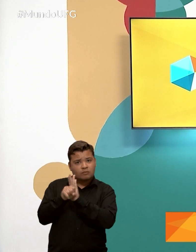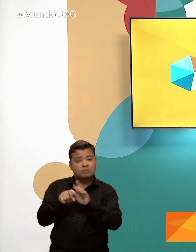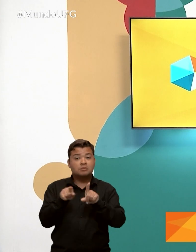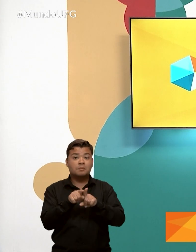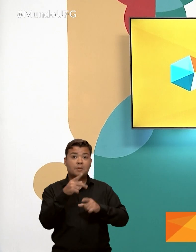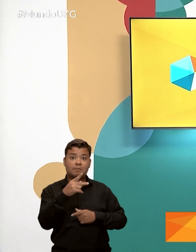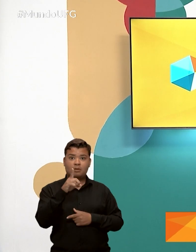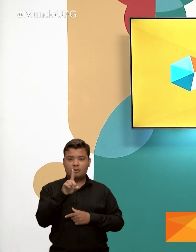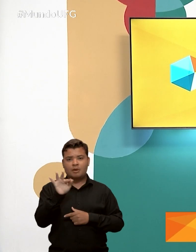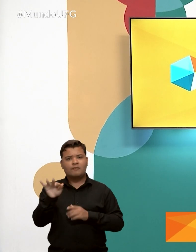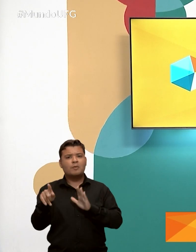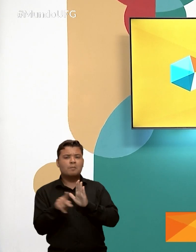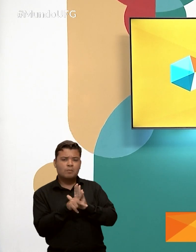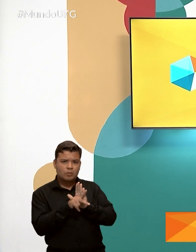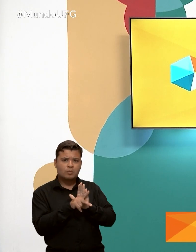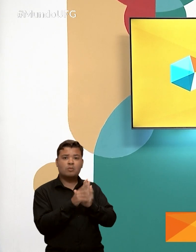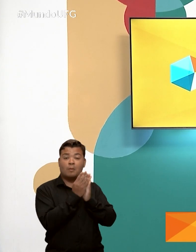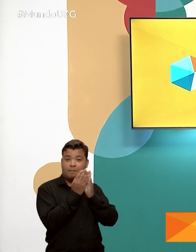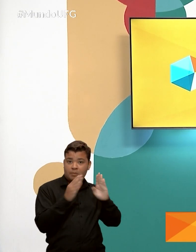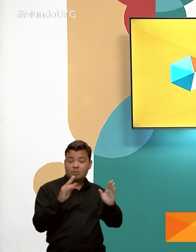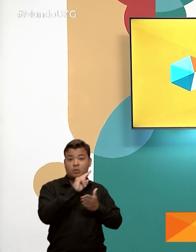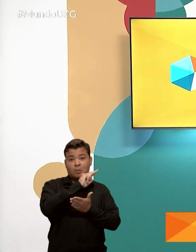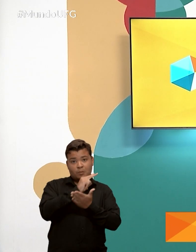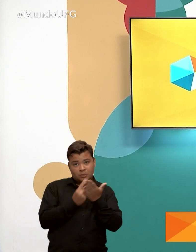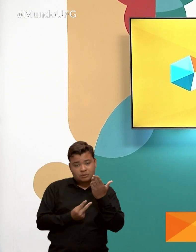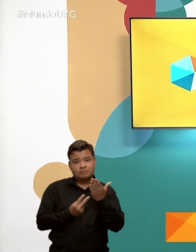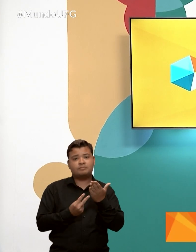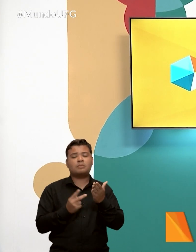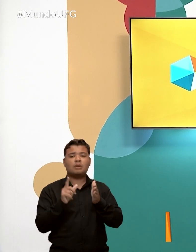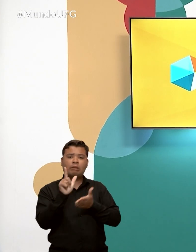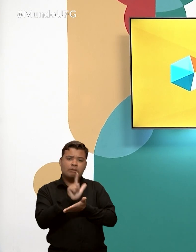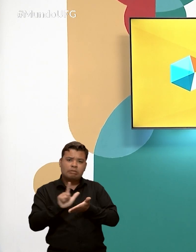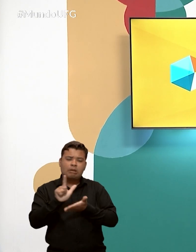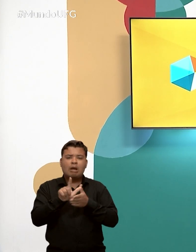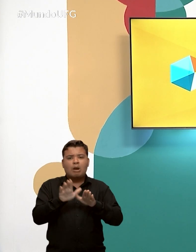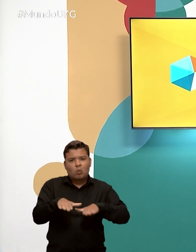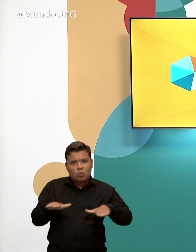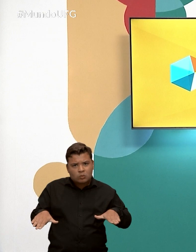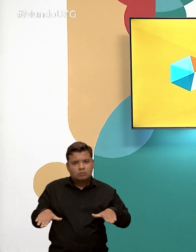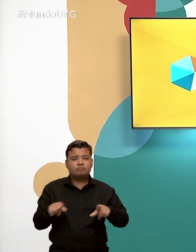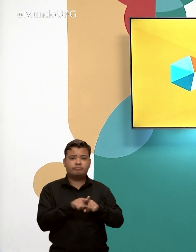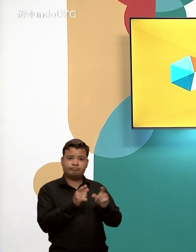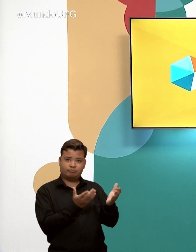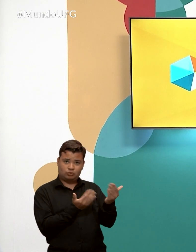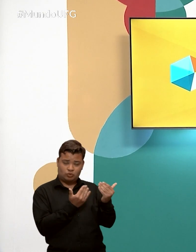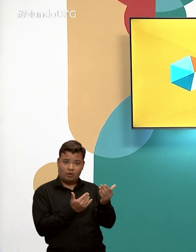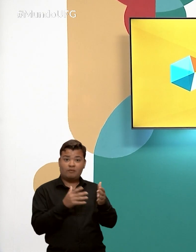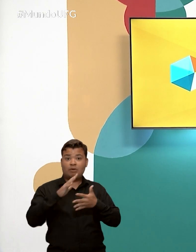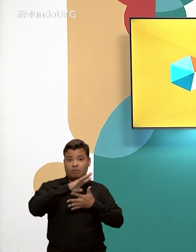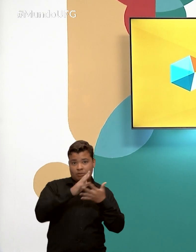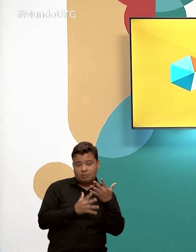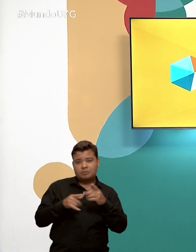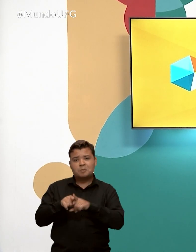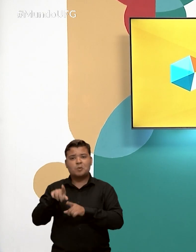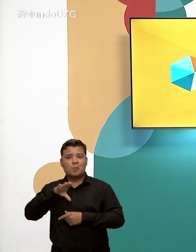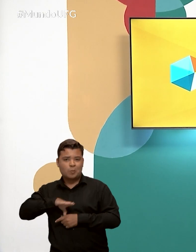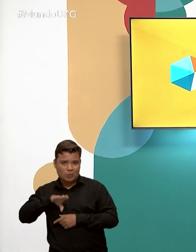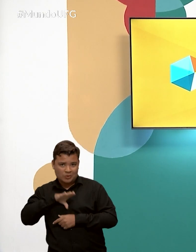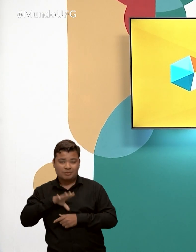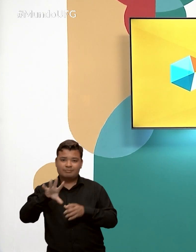para a Biblioteca Bilíngue de Literatura Infantil e Juvenil, Libras Português, compondo o acervo